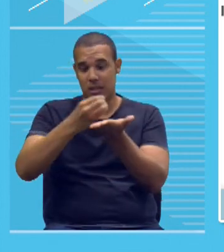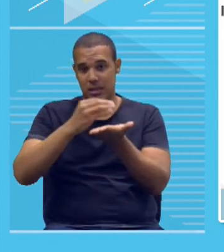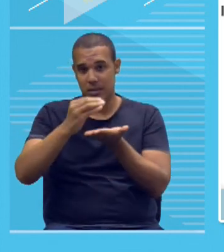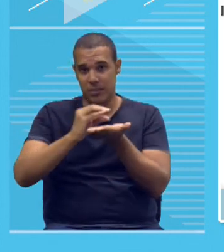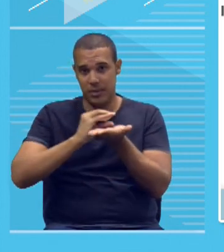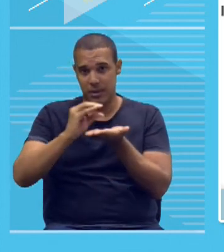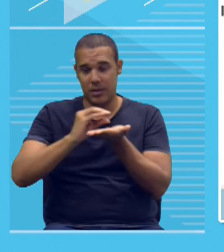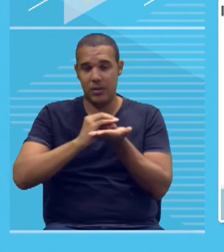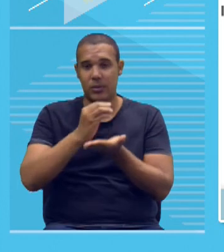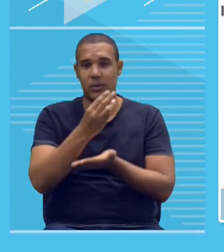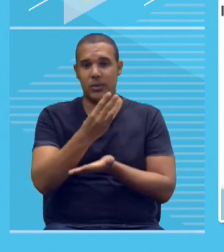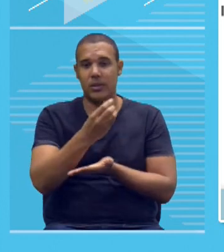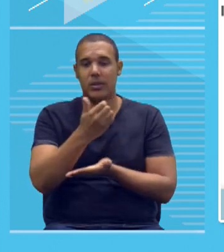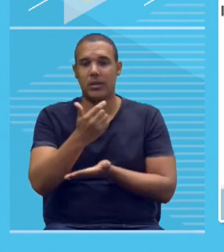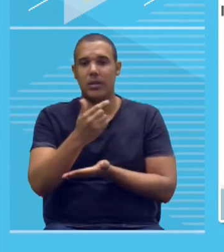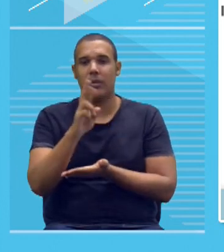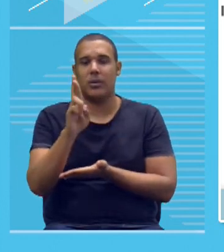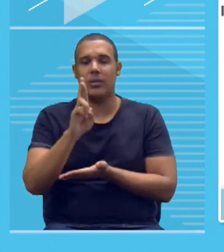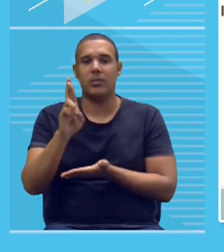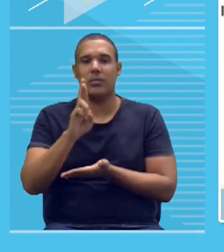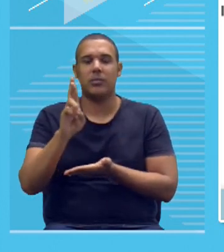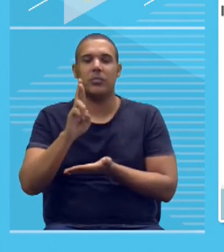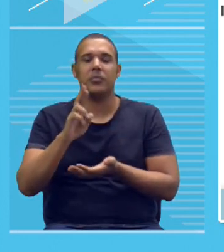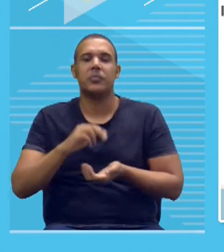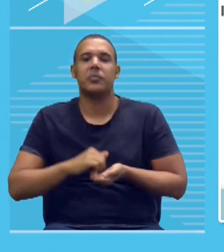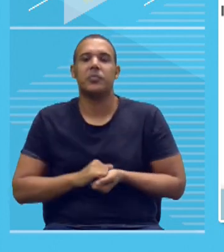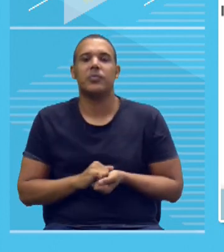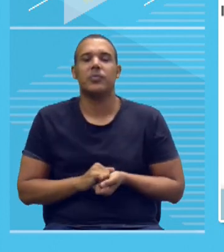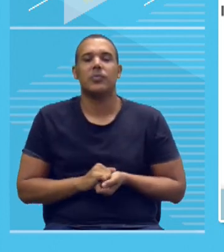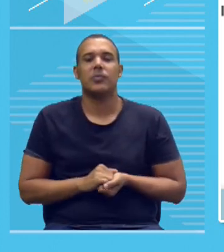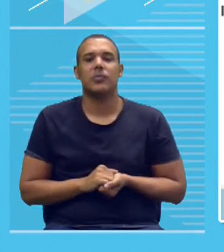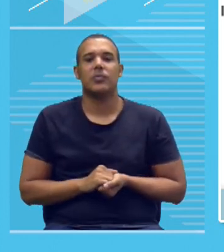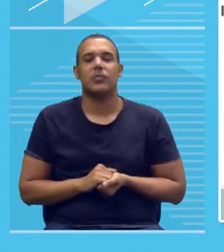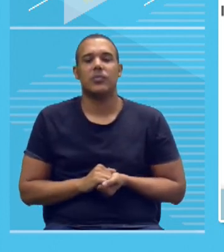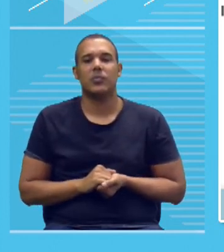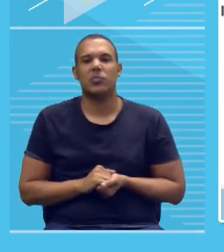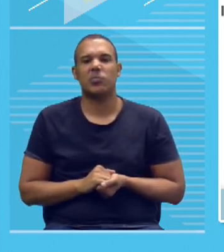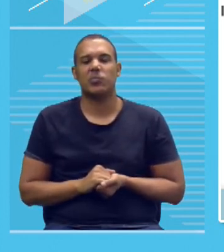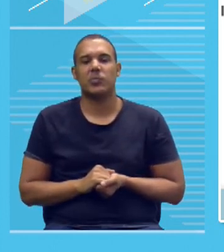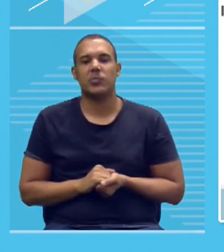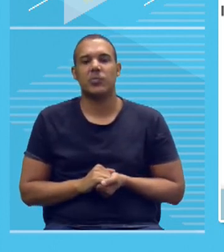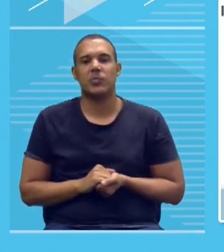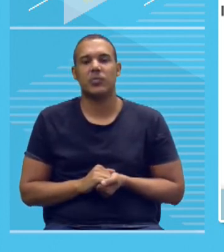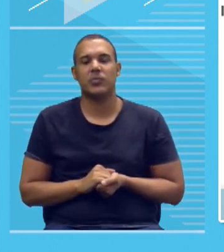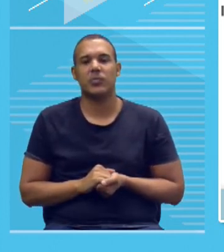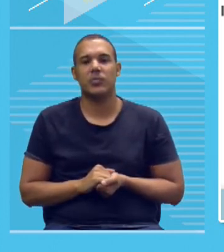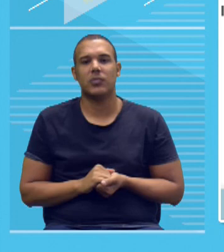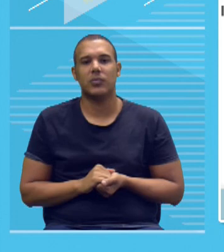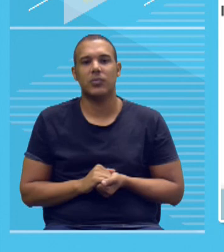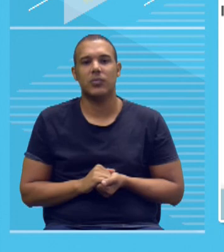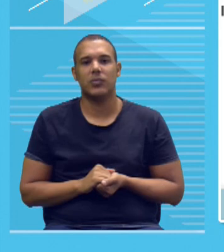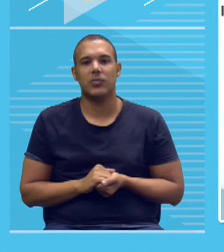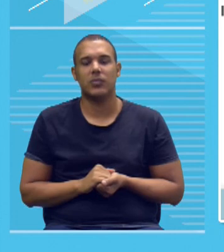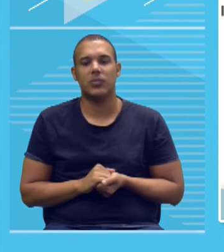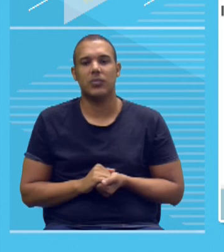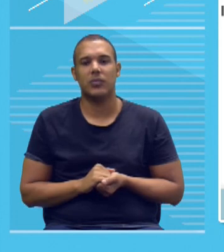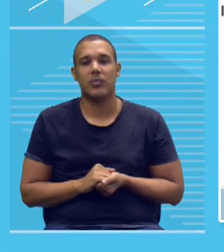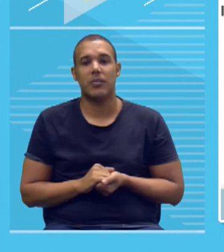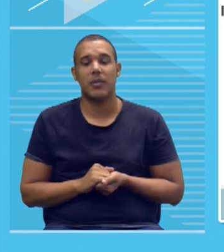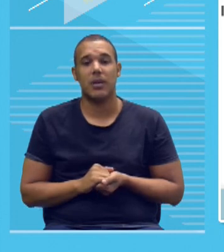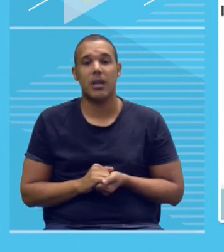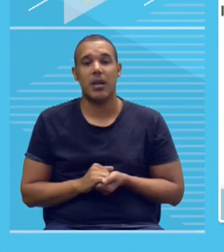Quanto que vai render aplicação professor que é o que ele queria eu sou ele tá querendo